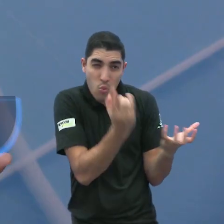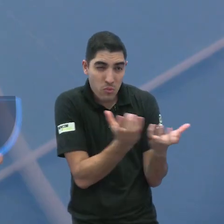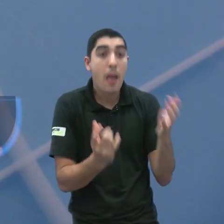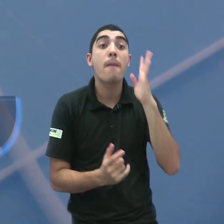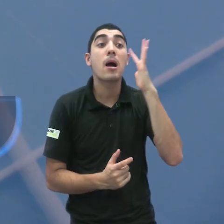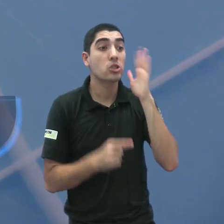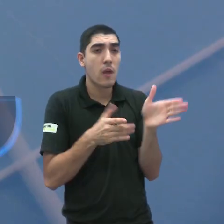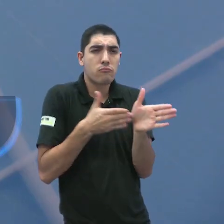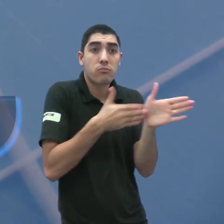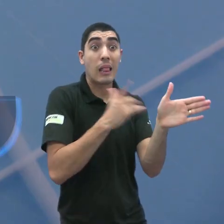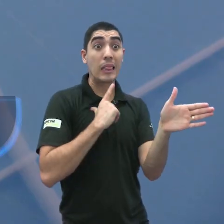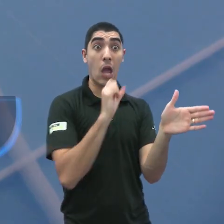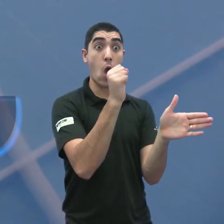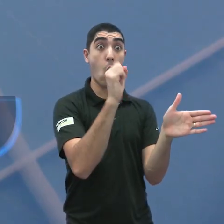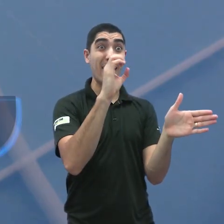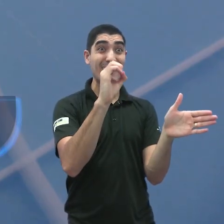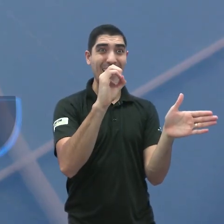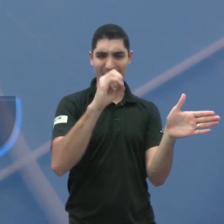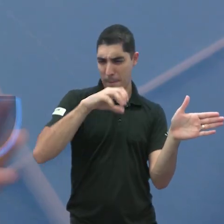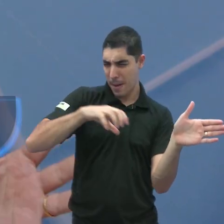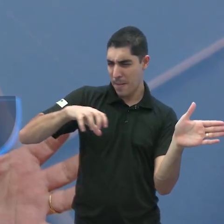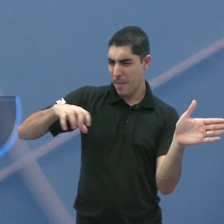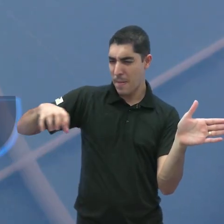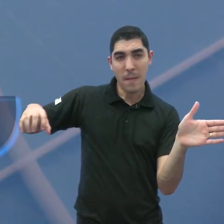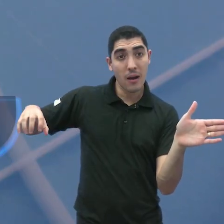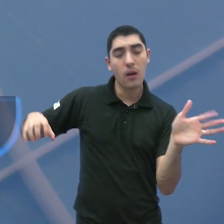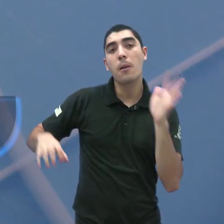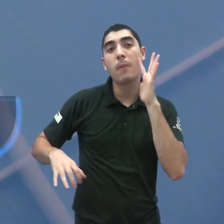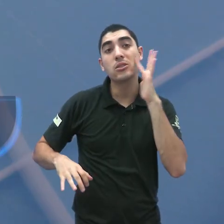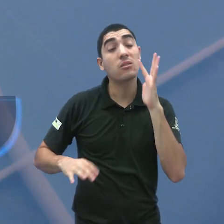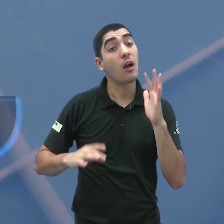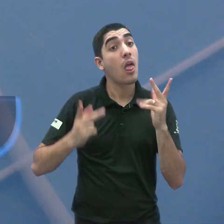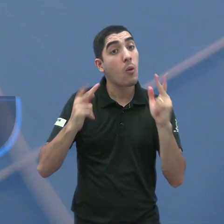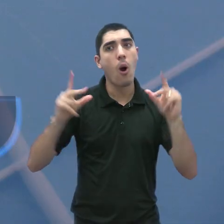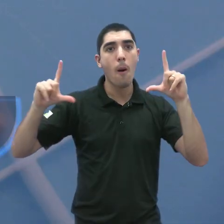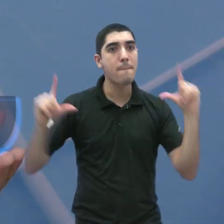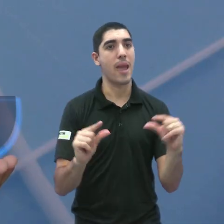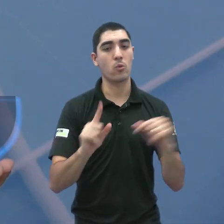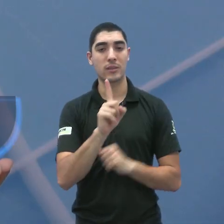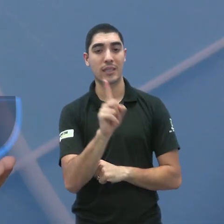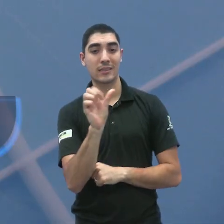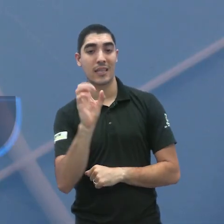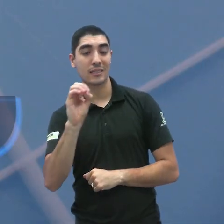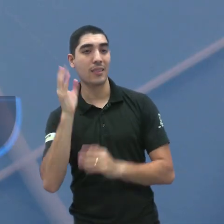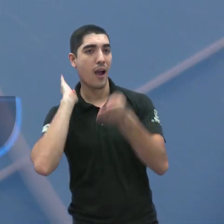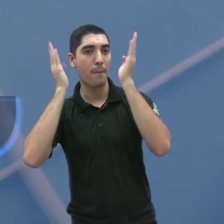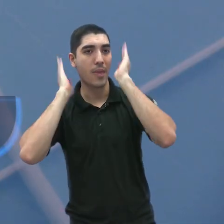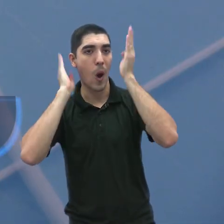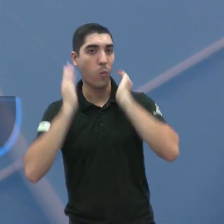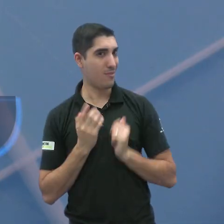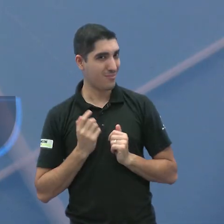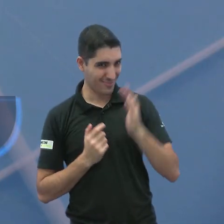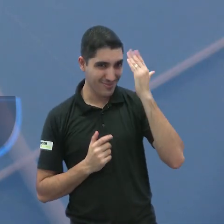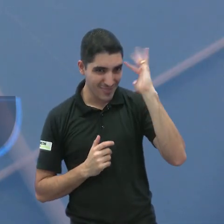80 vagões, é como se fosse 160 caminhões a menos nas estradas. Então, você libera a estrada para